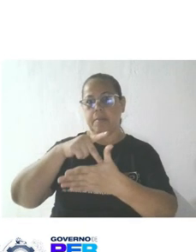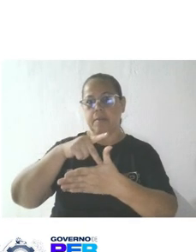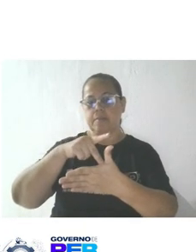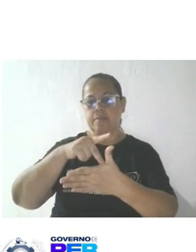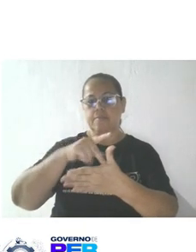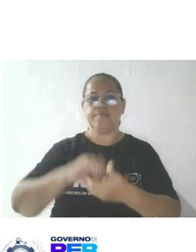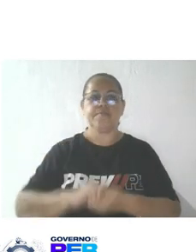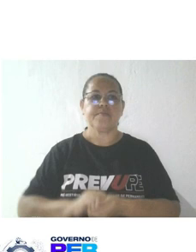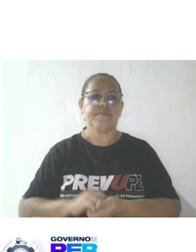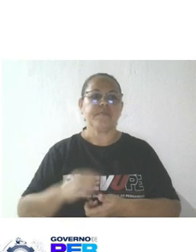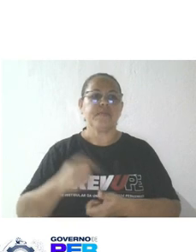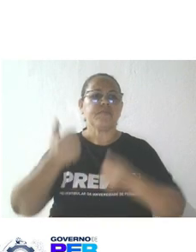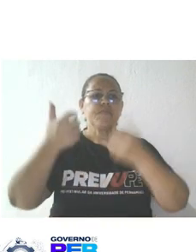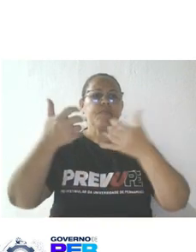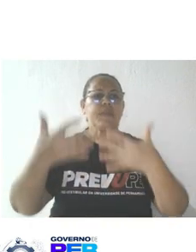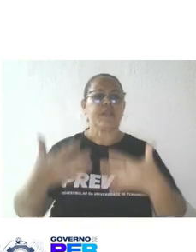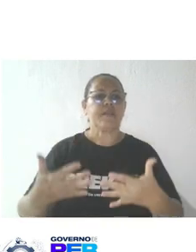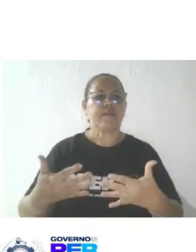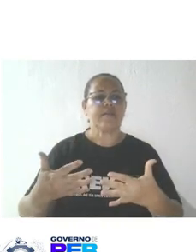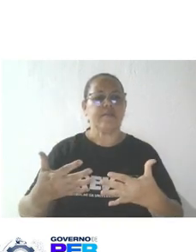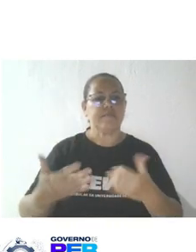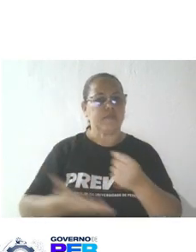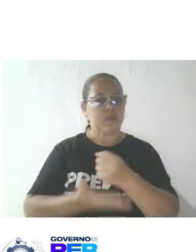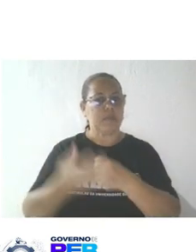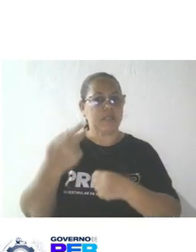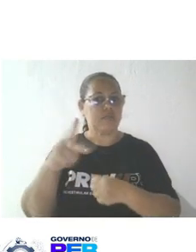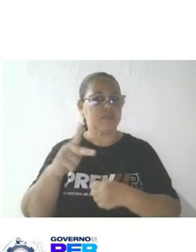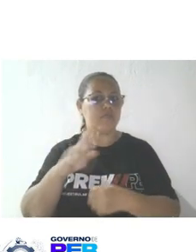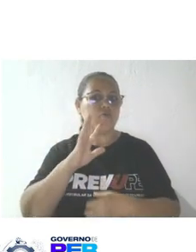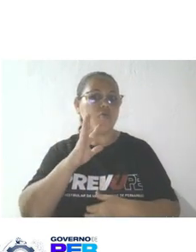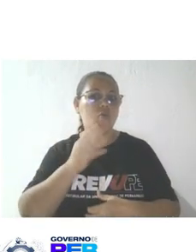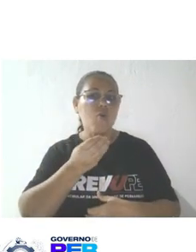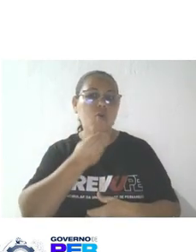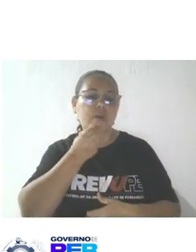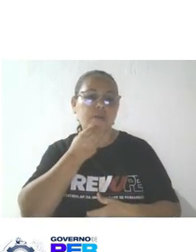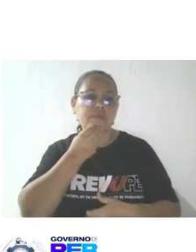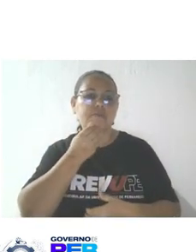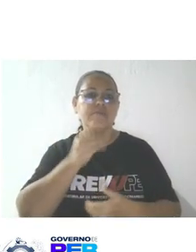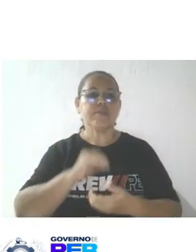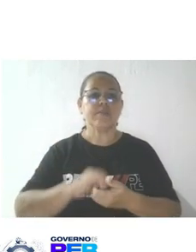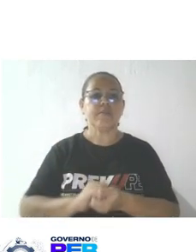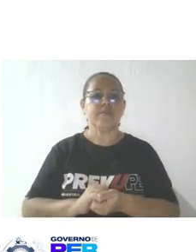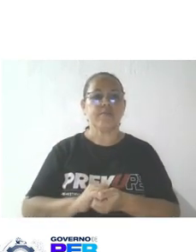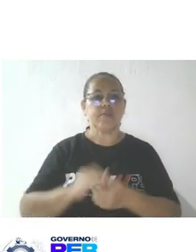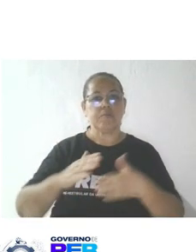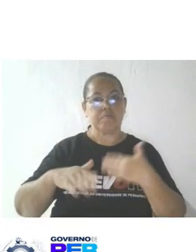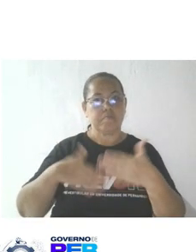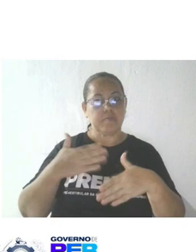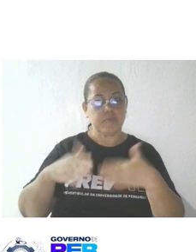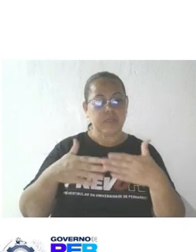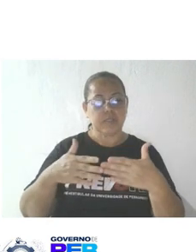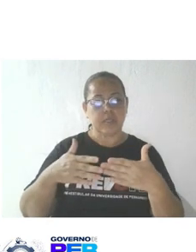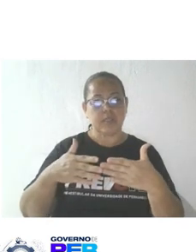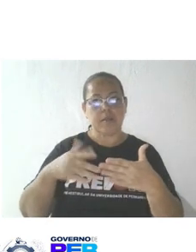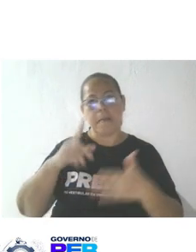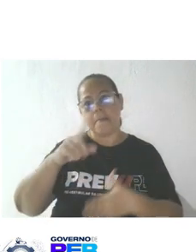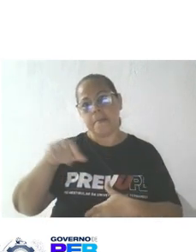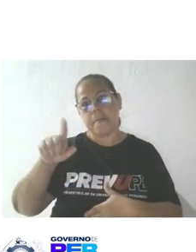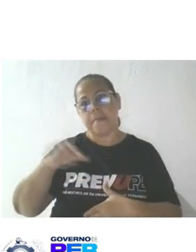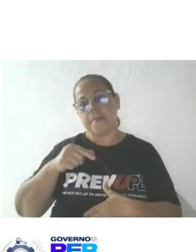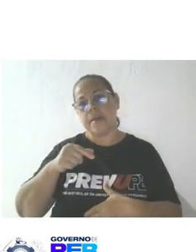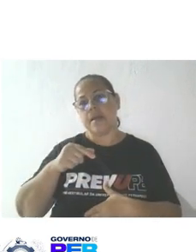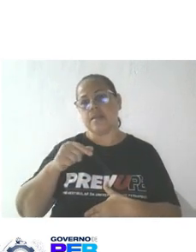Quando ele diz aqui, pessoal, com base nos seus conhecimentos, né, sobre o processo, assinale a imagem